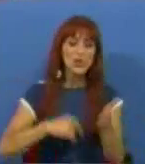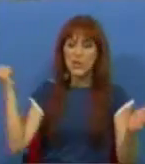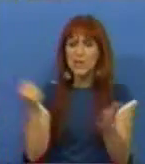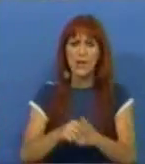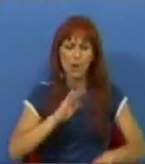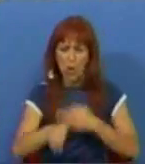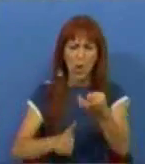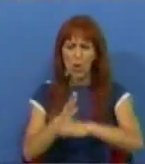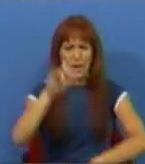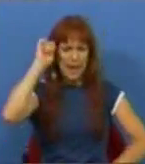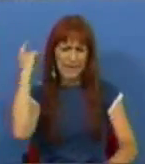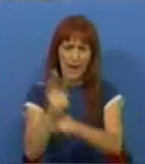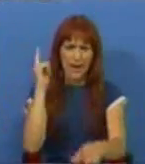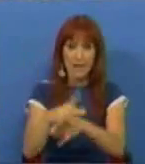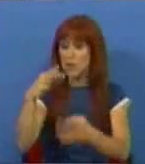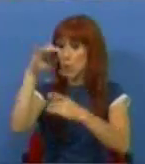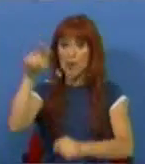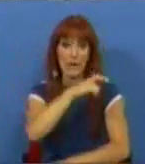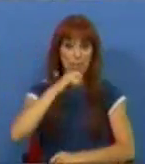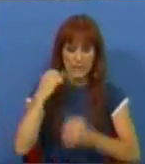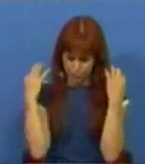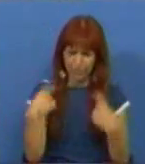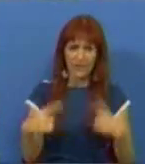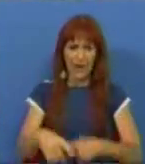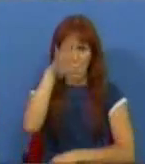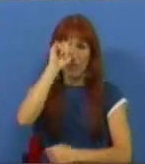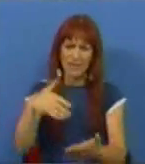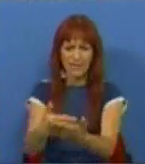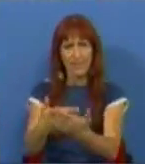à continuação da crise, que é a única promessa sólida que o Governo parece querer fazer.